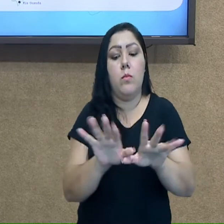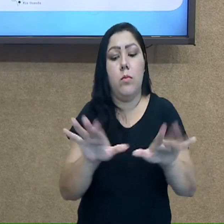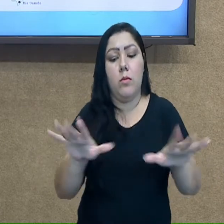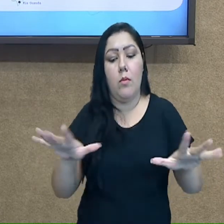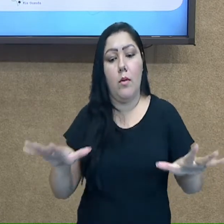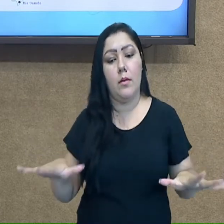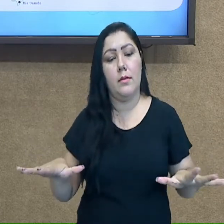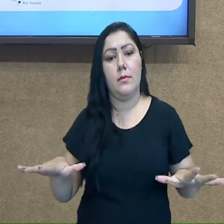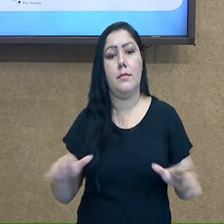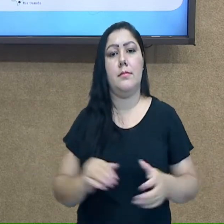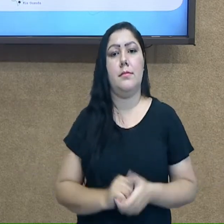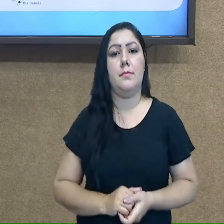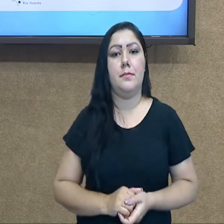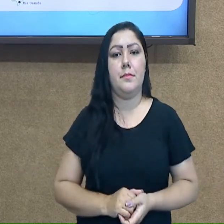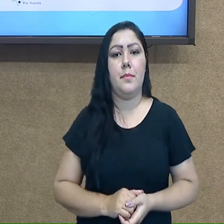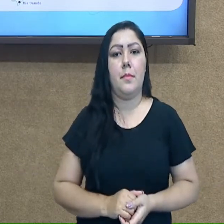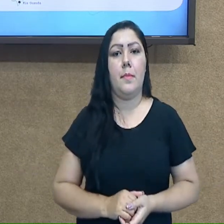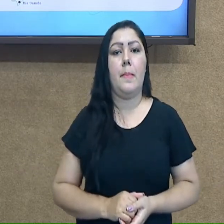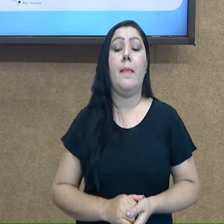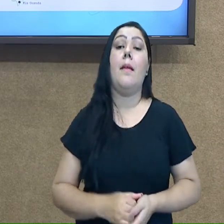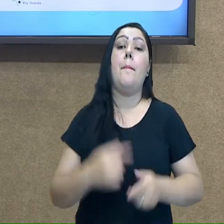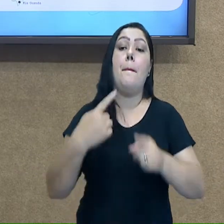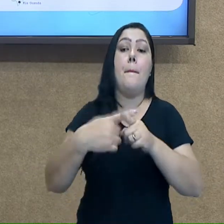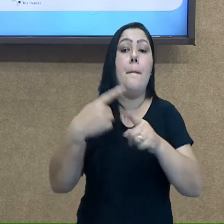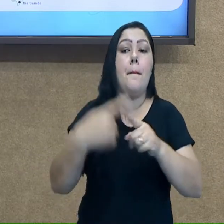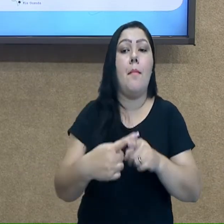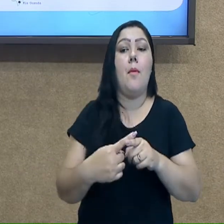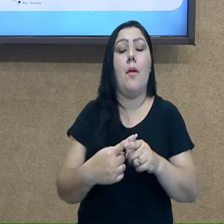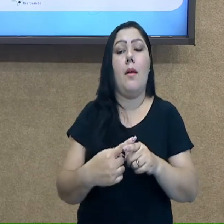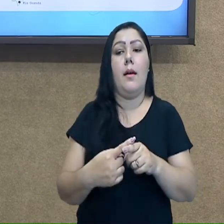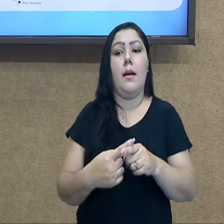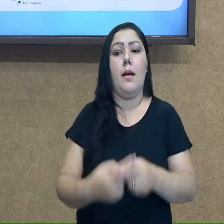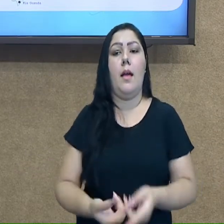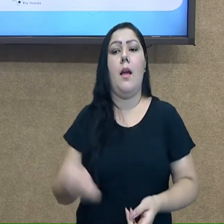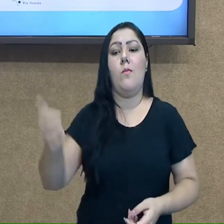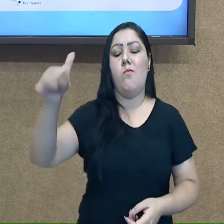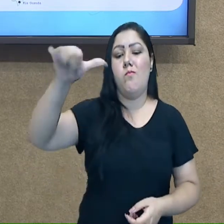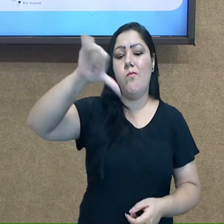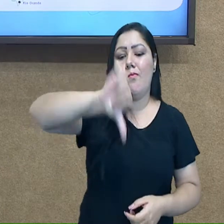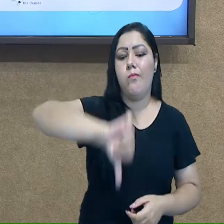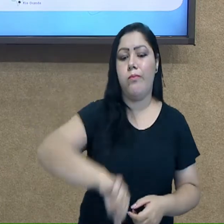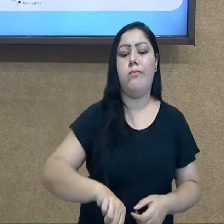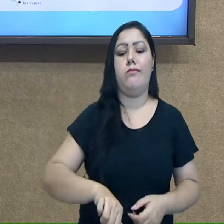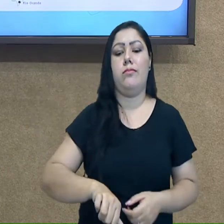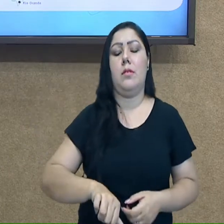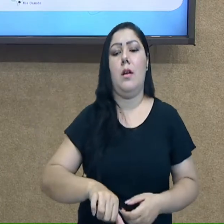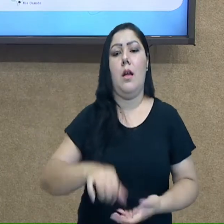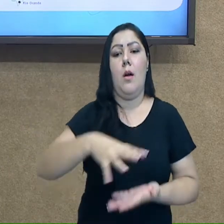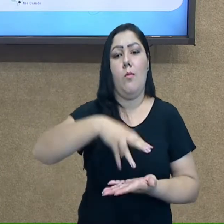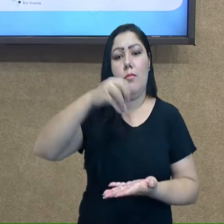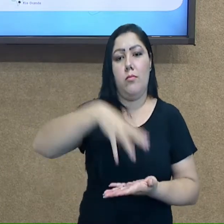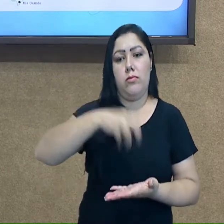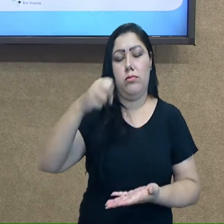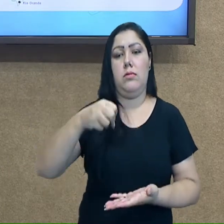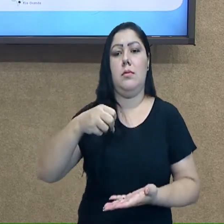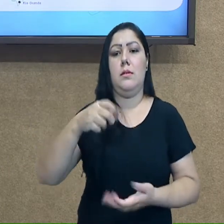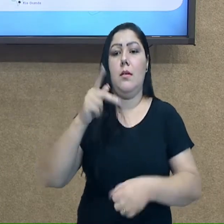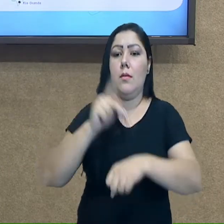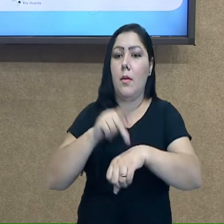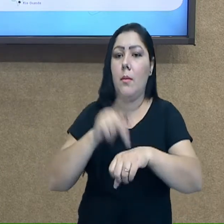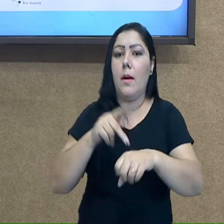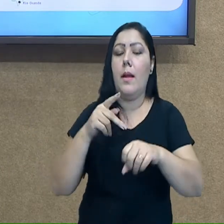paralelamente após a decadência da atividade mineradora no interior. Então, o minério caiu,